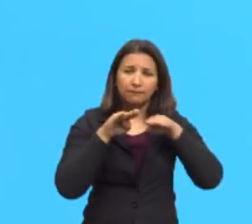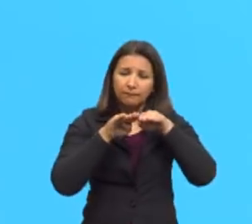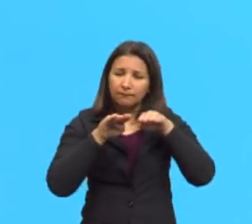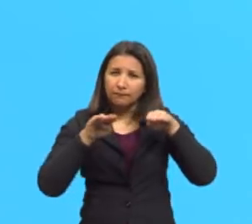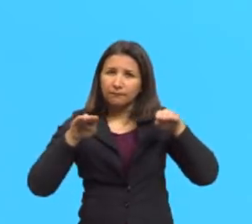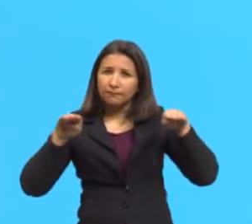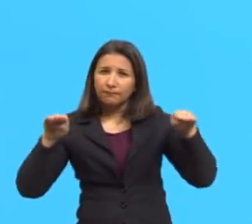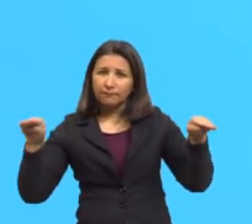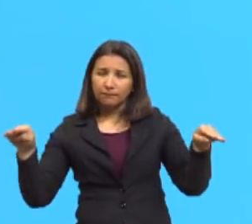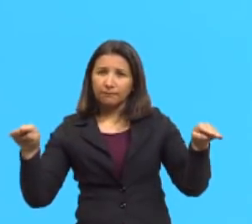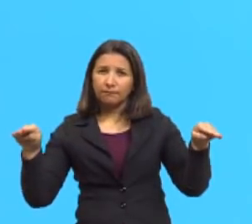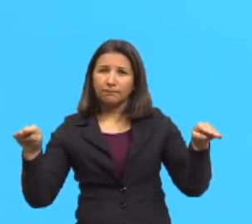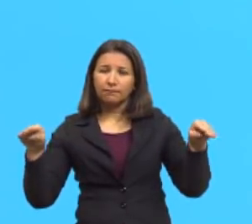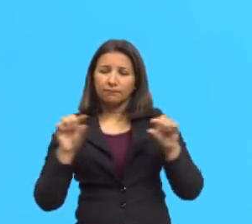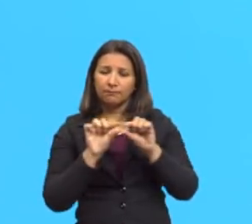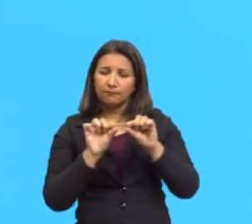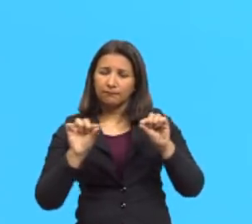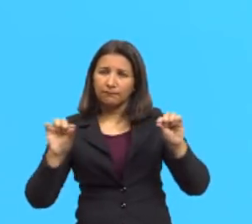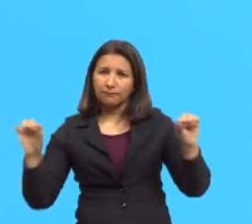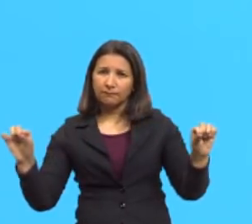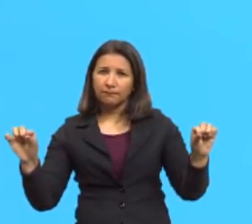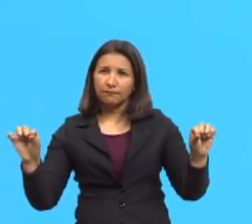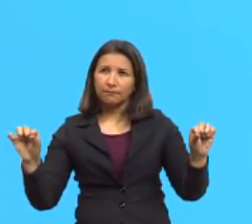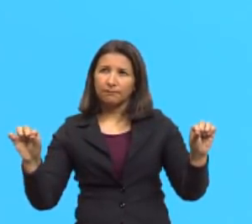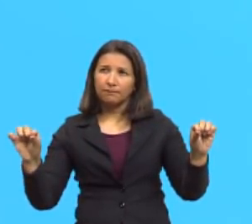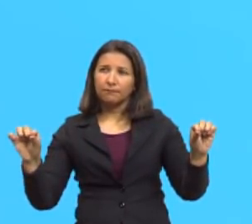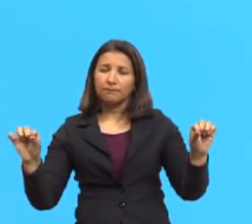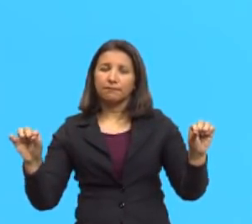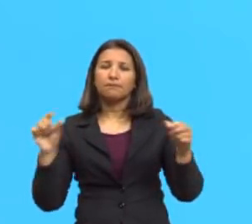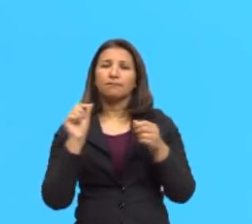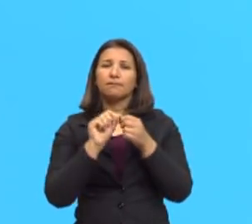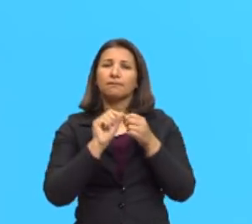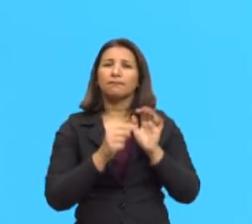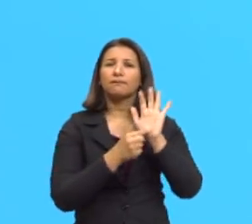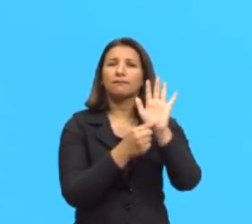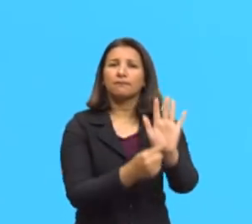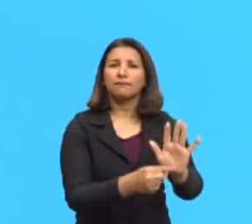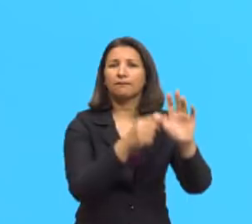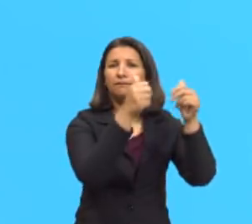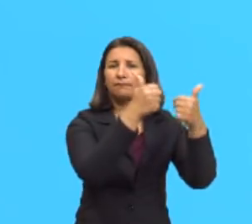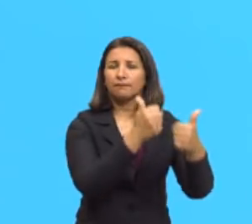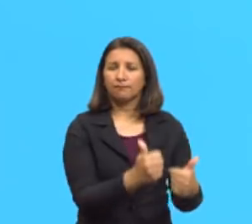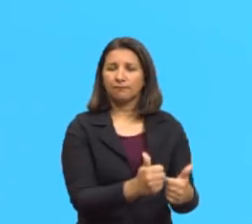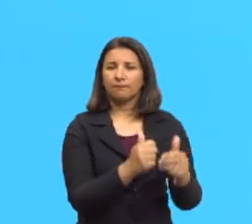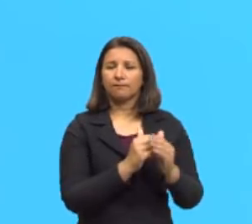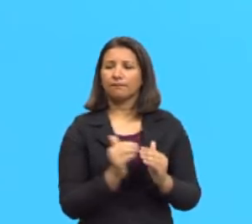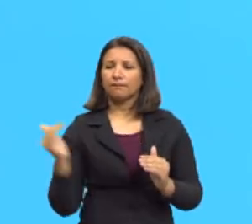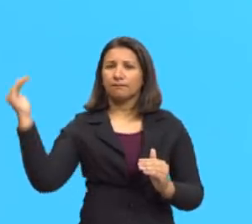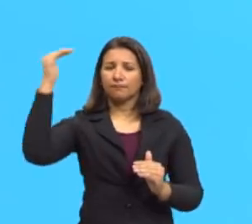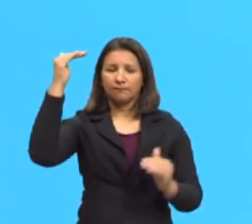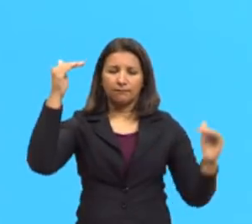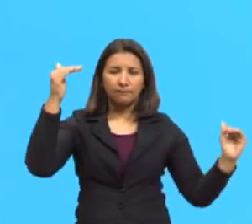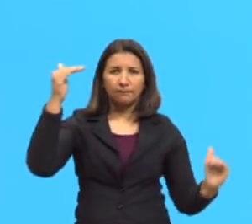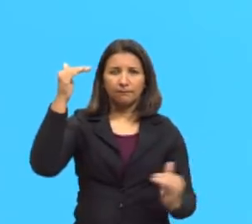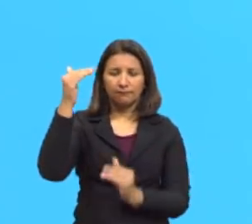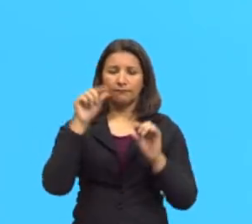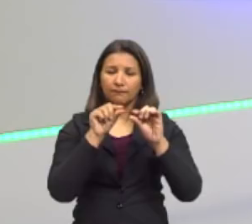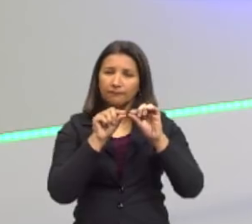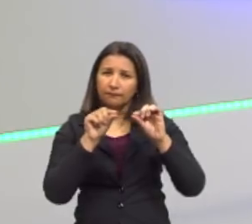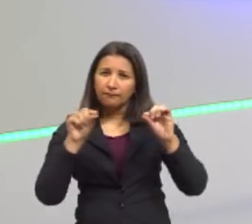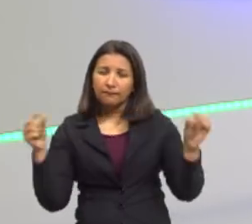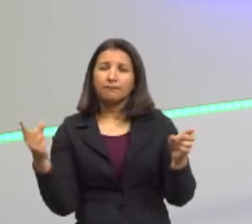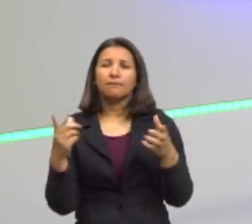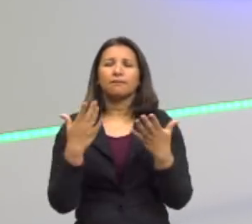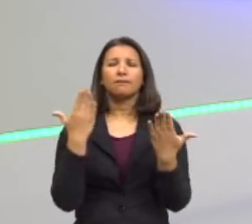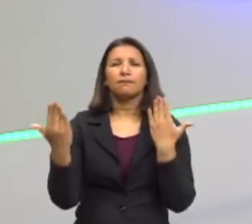aqui você vai ver se formando em linha reta aqui embaixo e embaixo se formando aqui em cima em linha reta. Nós podemos